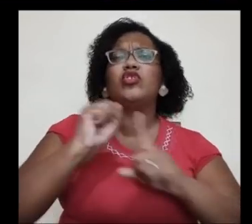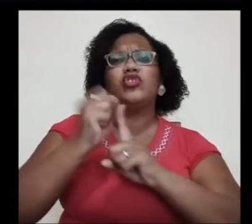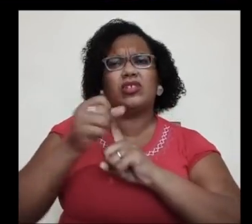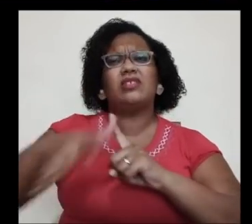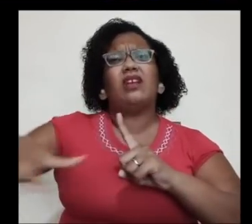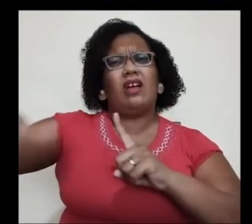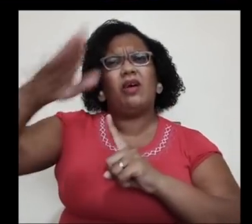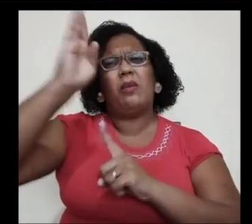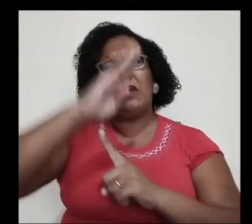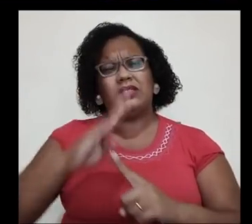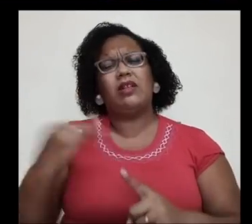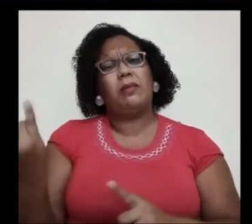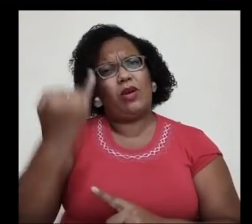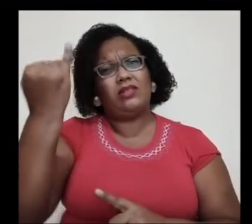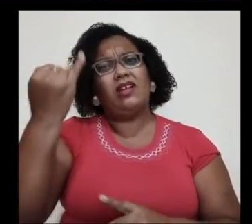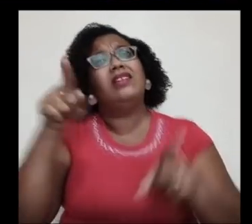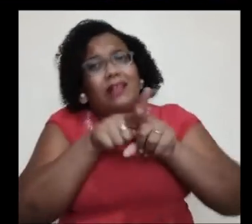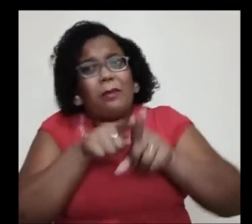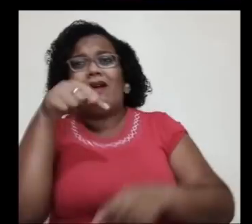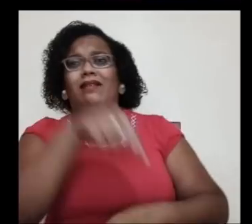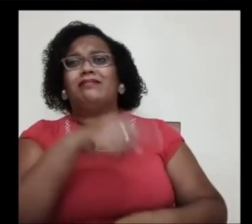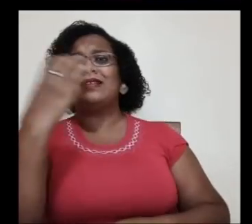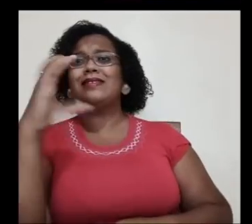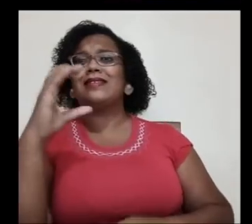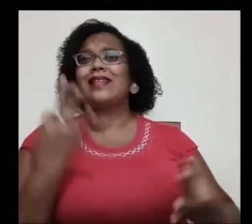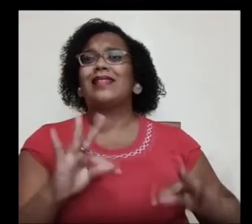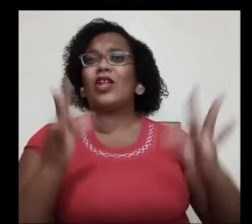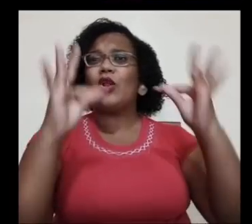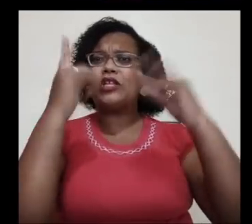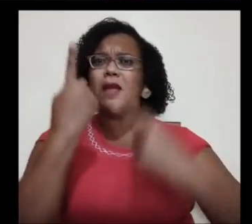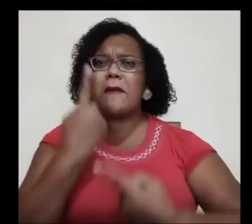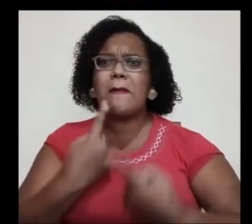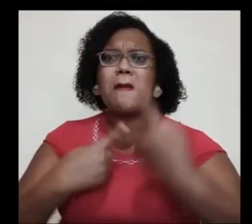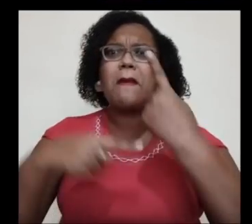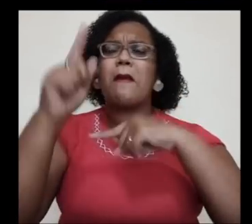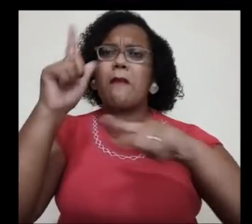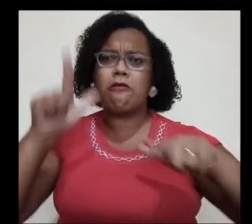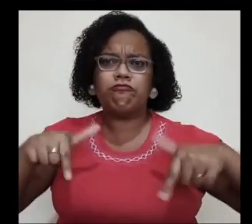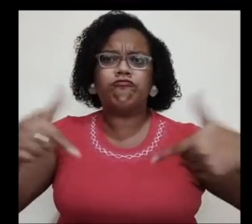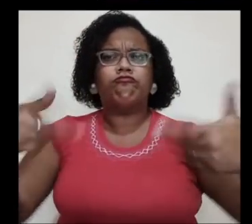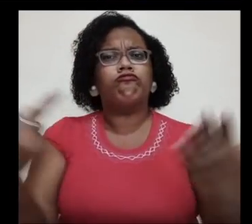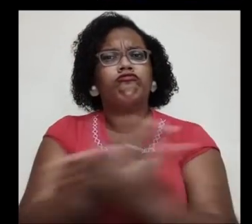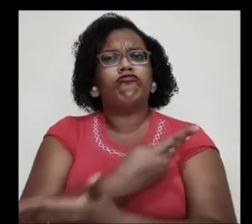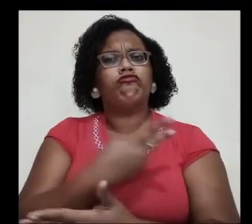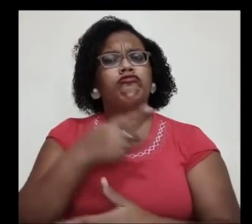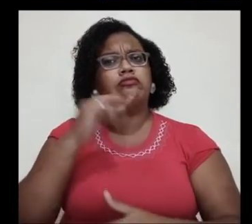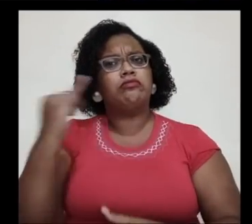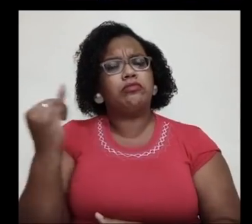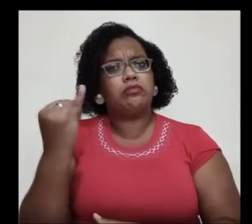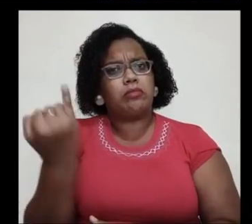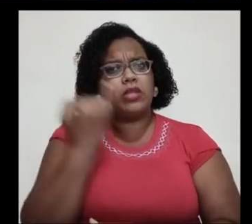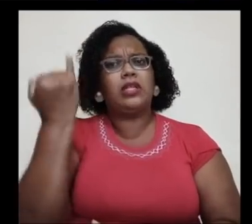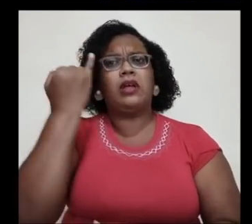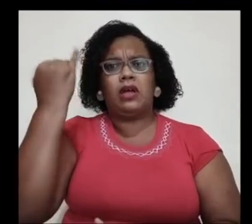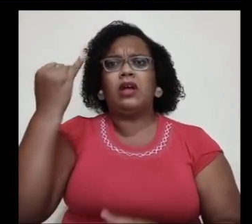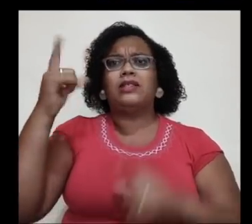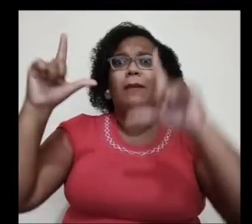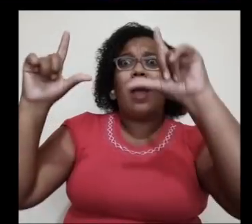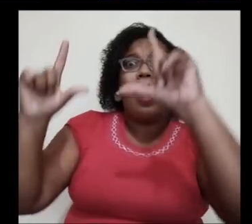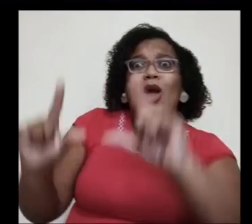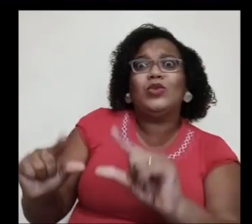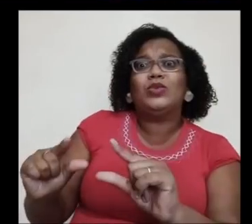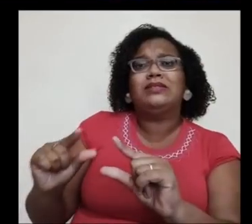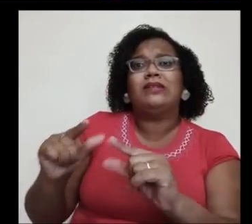papel de instrumento importante na redução das imensas desigualdades que o país ainda tem. Bem, aí dando alguns dados